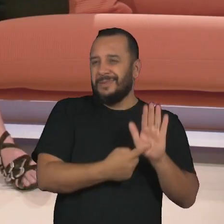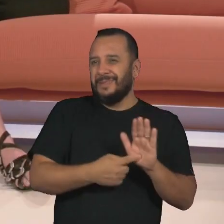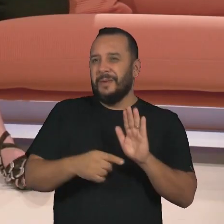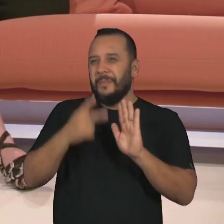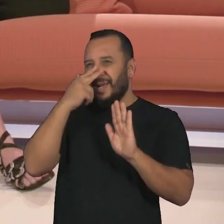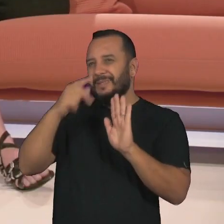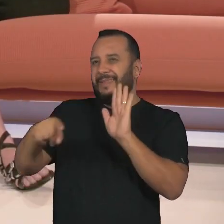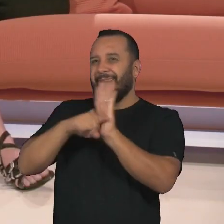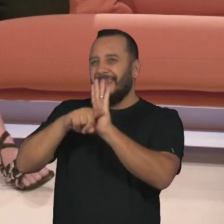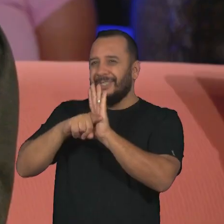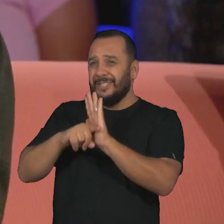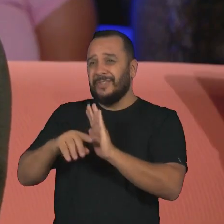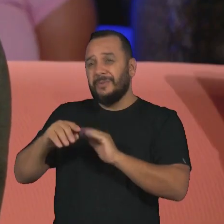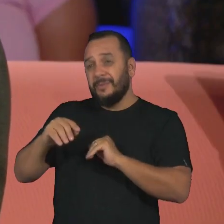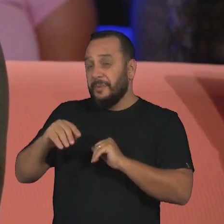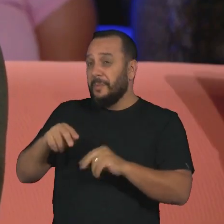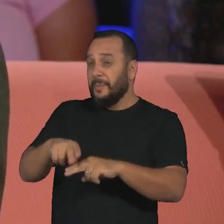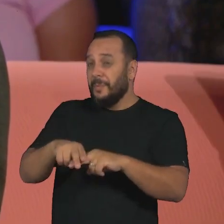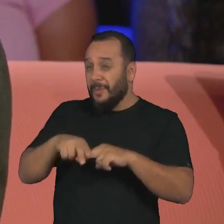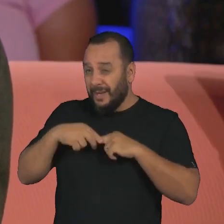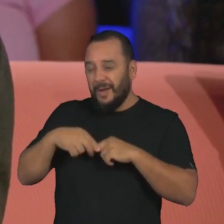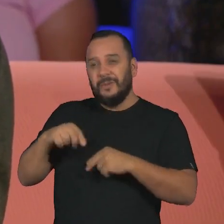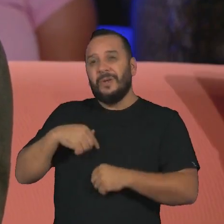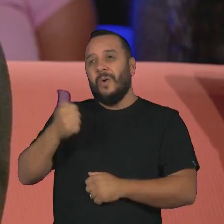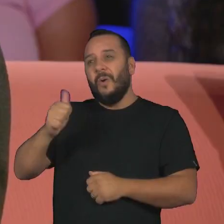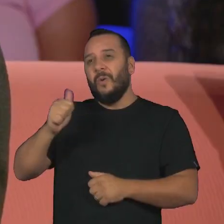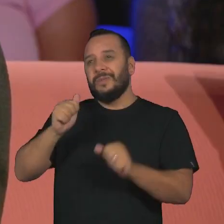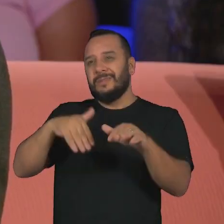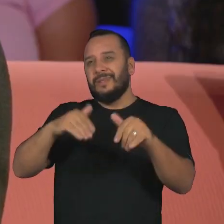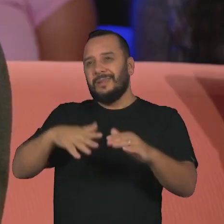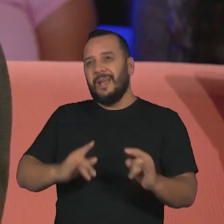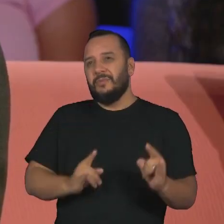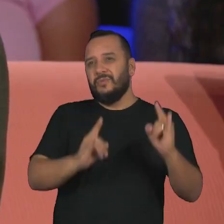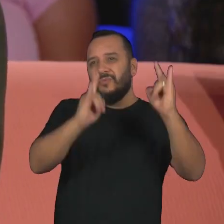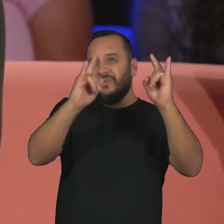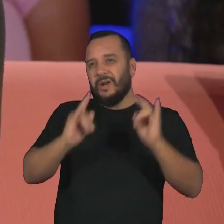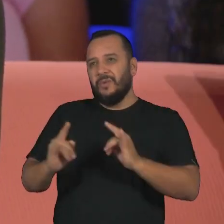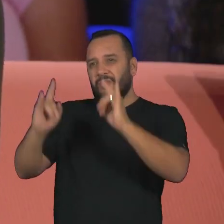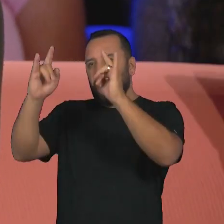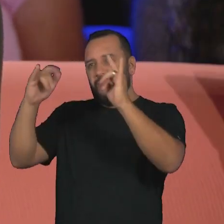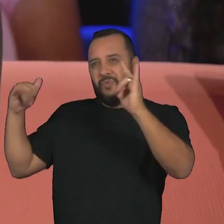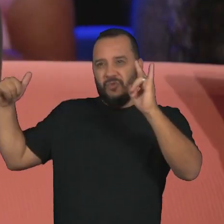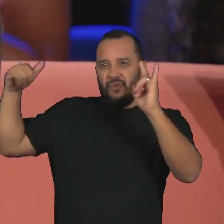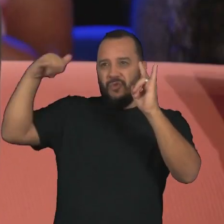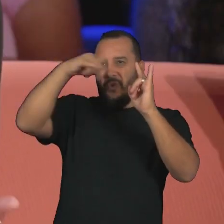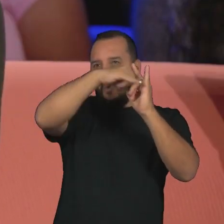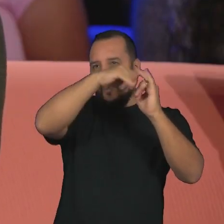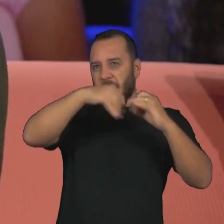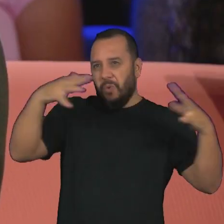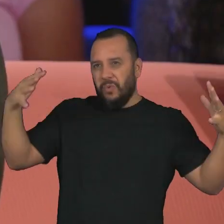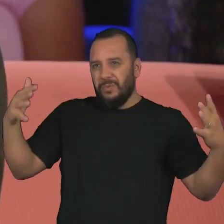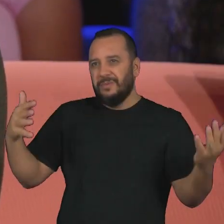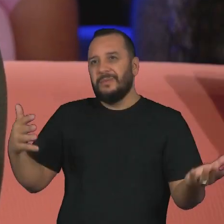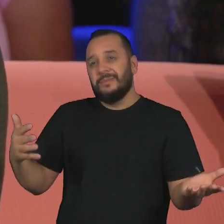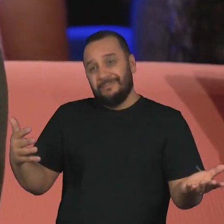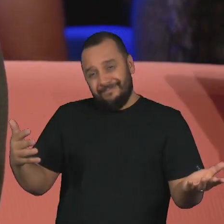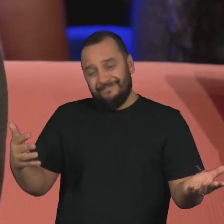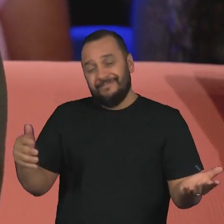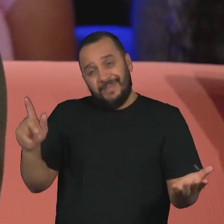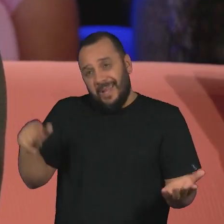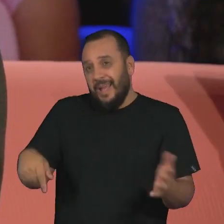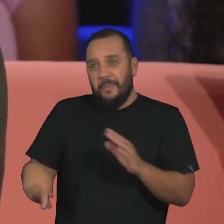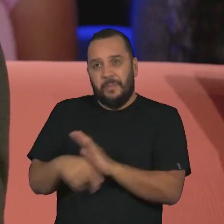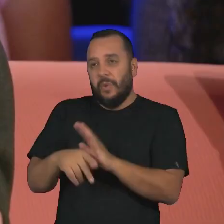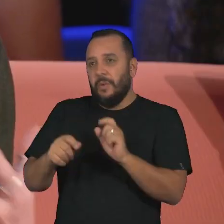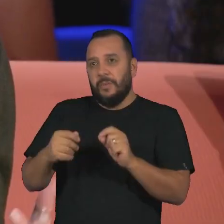mim, ouvindo. Apesar de entender que tem muitos problemas, mas olha o que a gente herdou da cultura árabe,